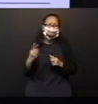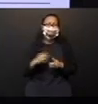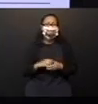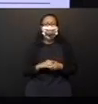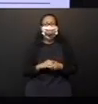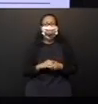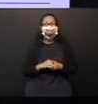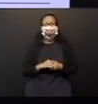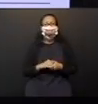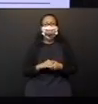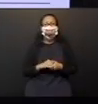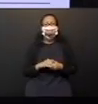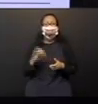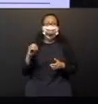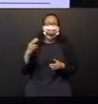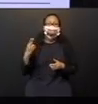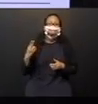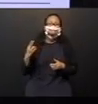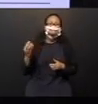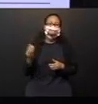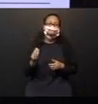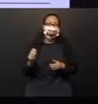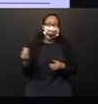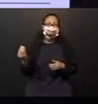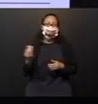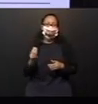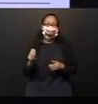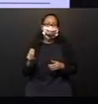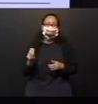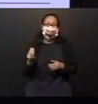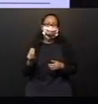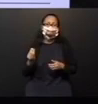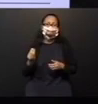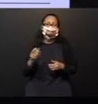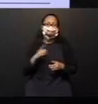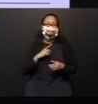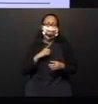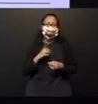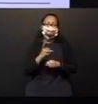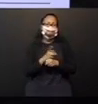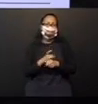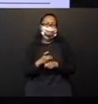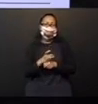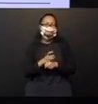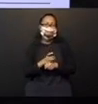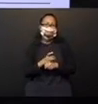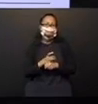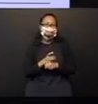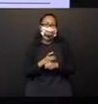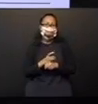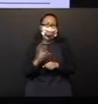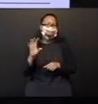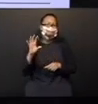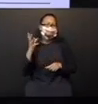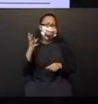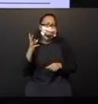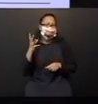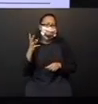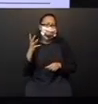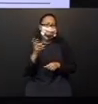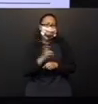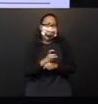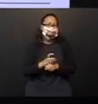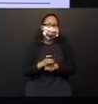E se está no plural? Quer dizer, eu tenho um adjetivo. O que acontece com esse adjetivo se